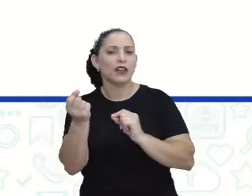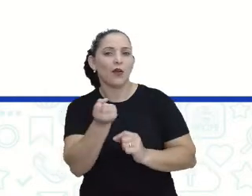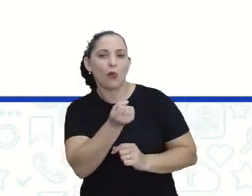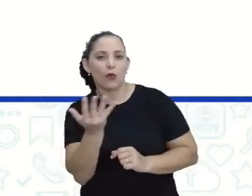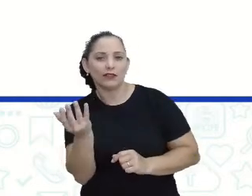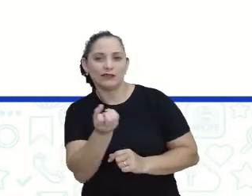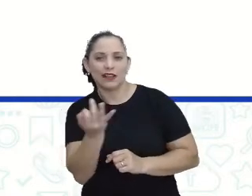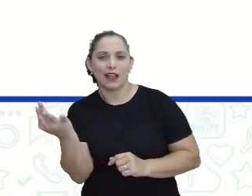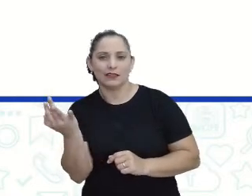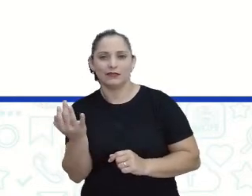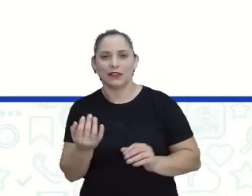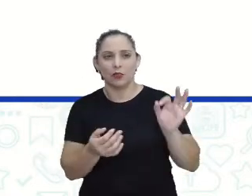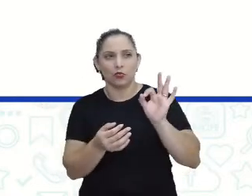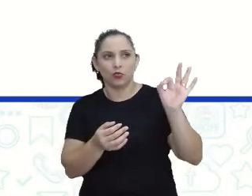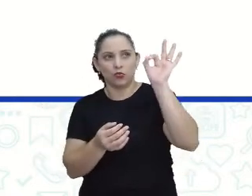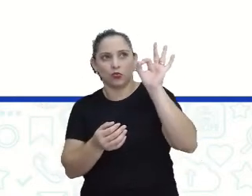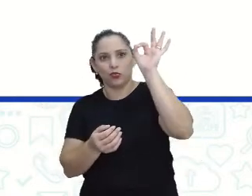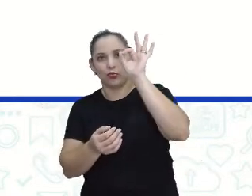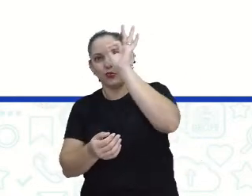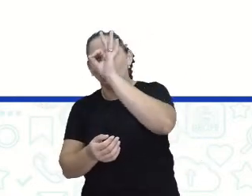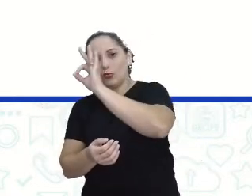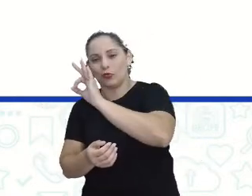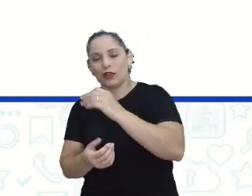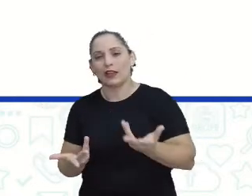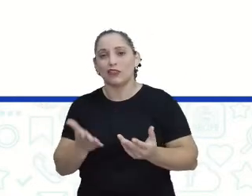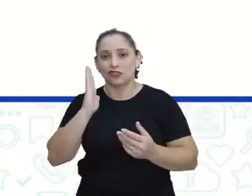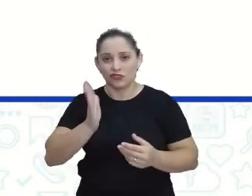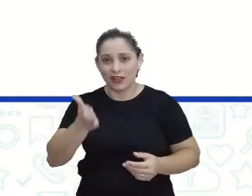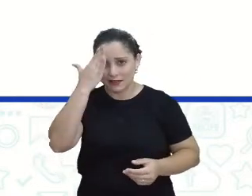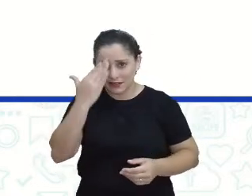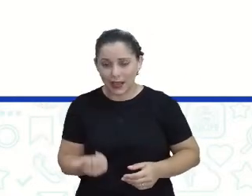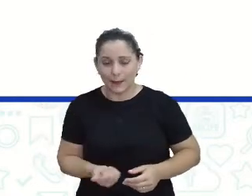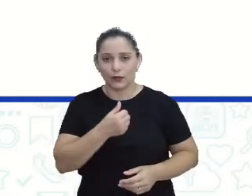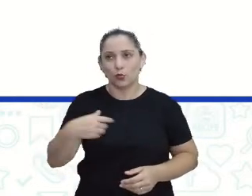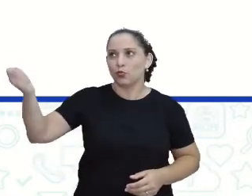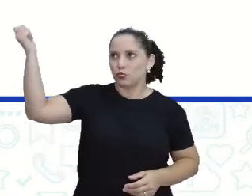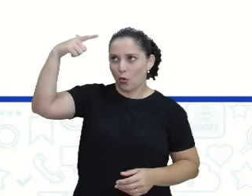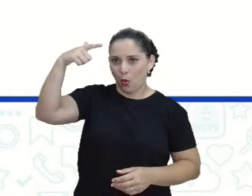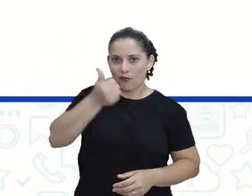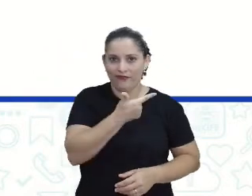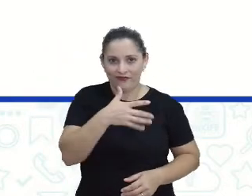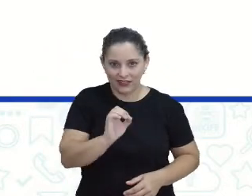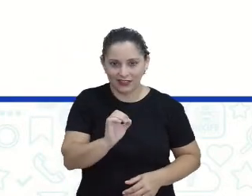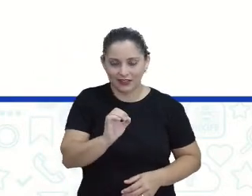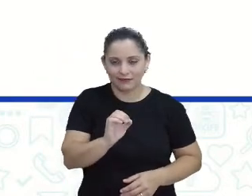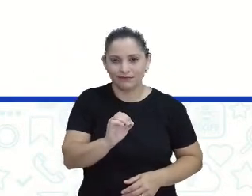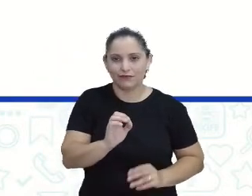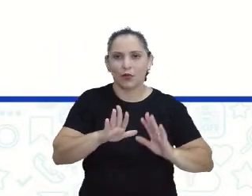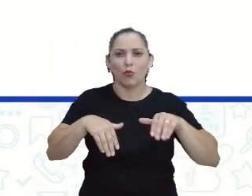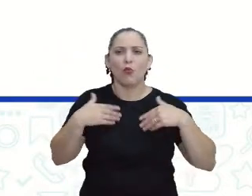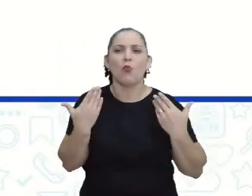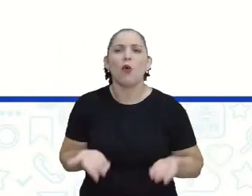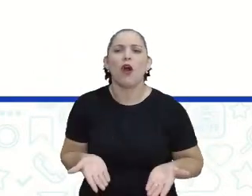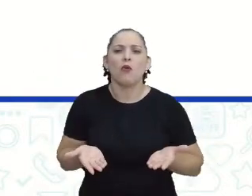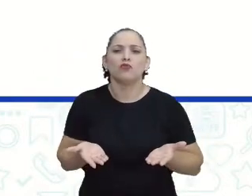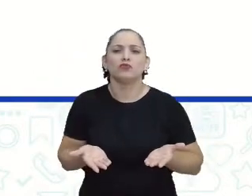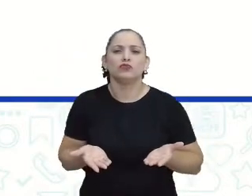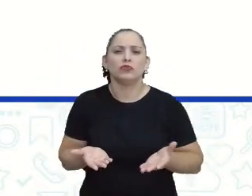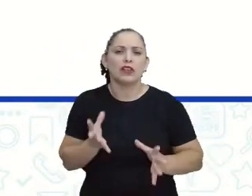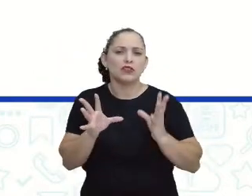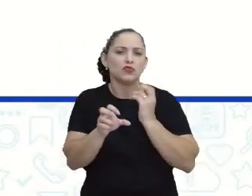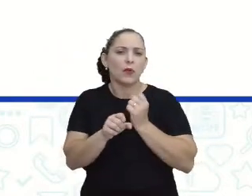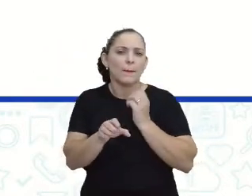está representando. Como a gente já sabe que o Sol vale 20, qual é o valor que, somado a 20, vai dar 23? Ou